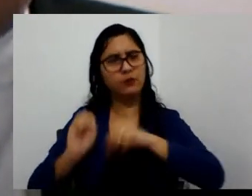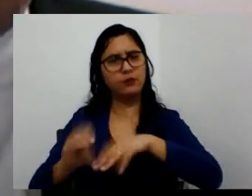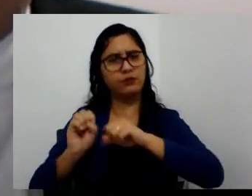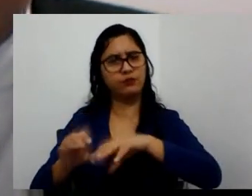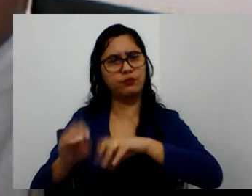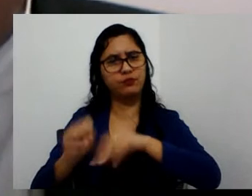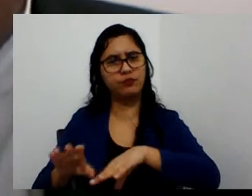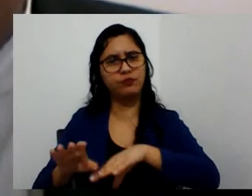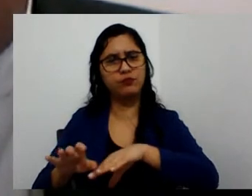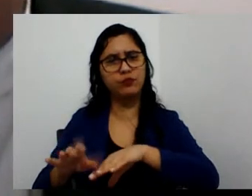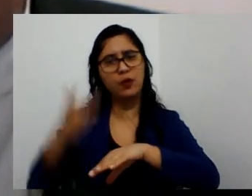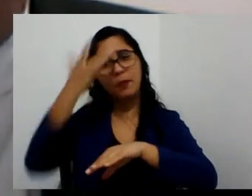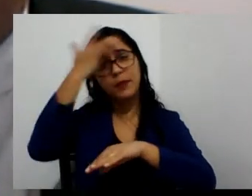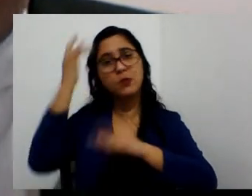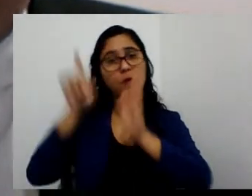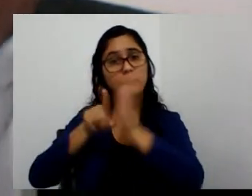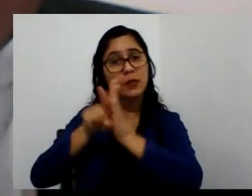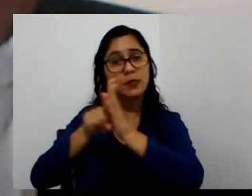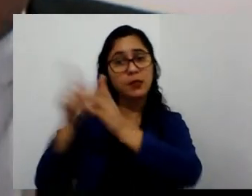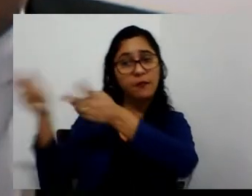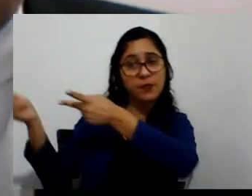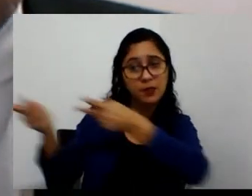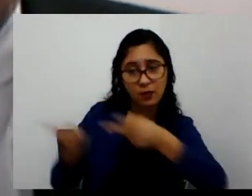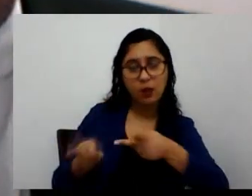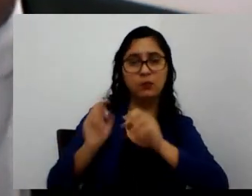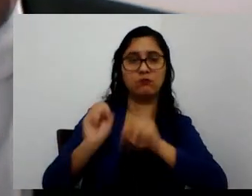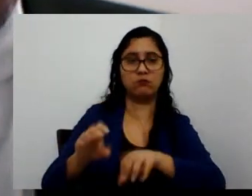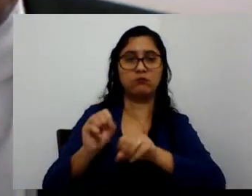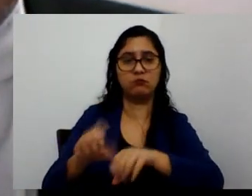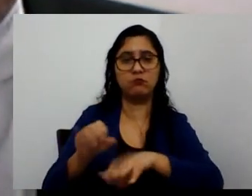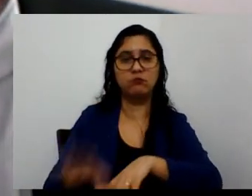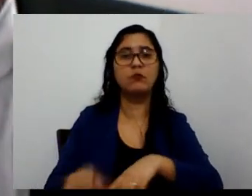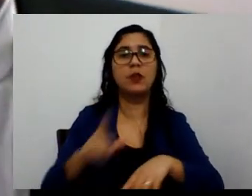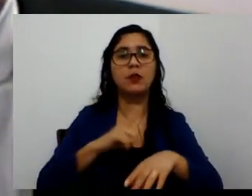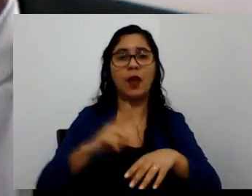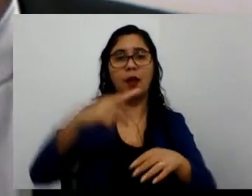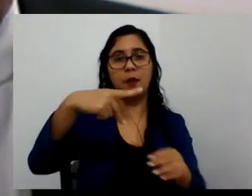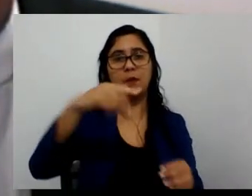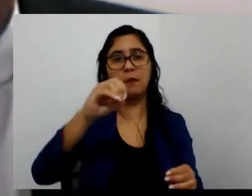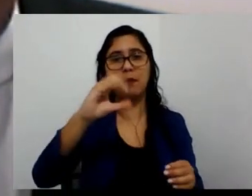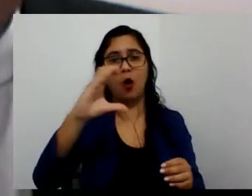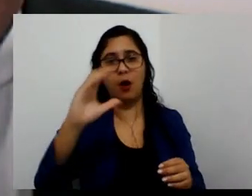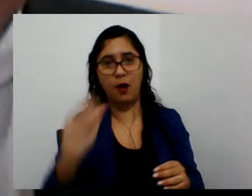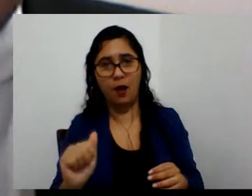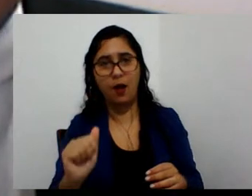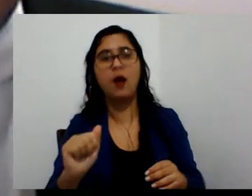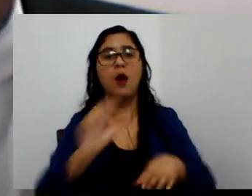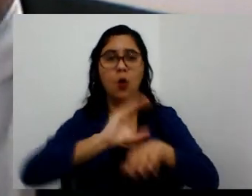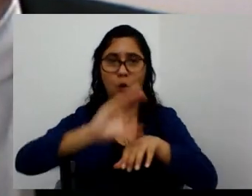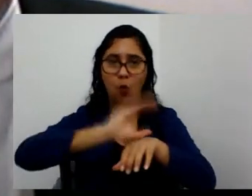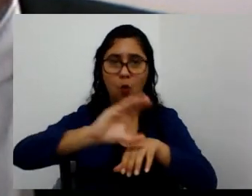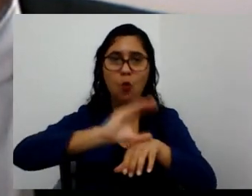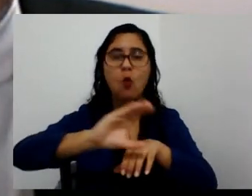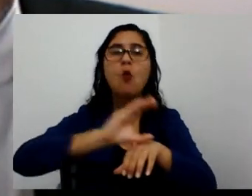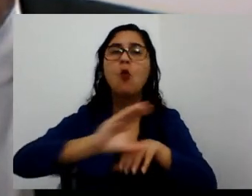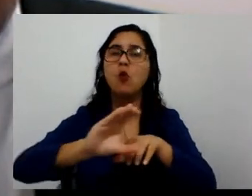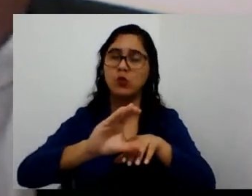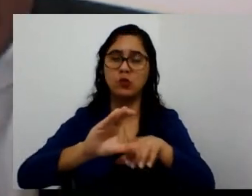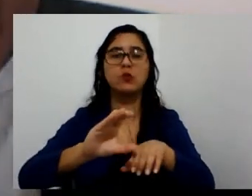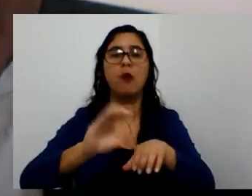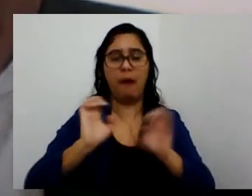por pesquisadores visitantes. Nós temos no POCA, nós temos cursos de ética sendo